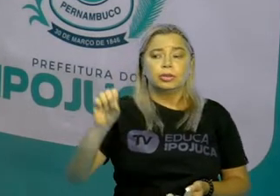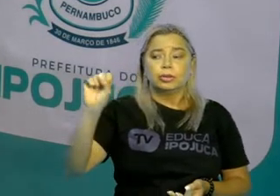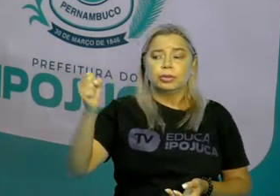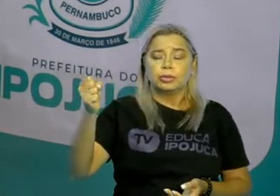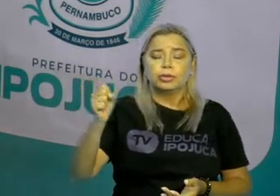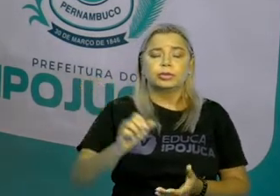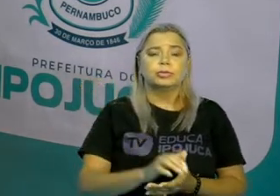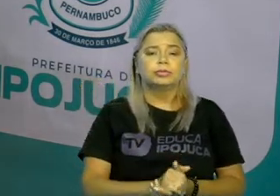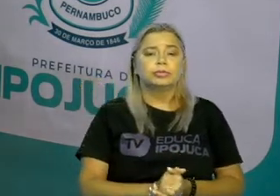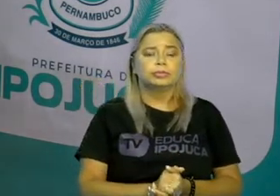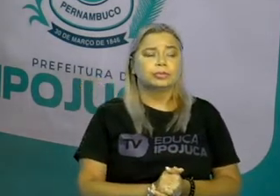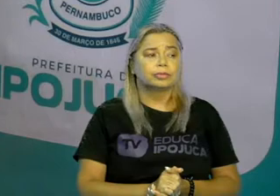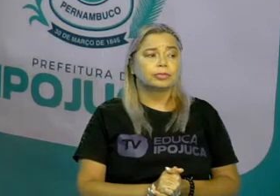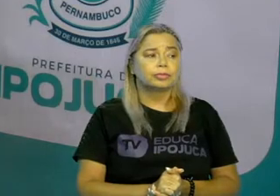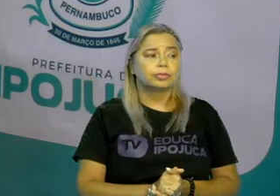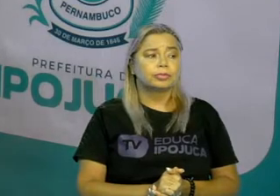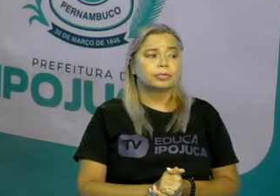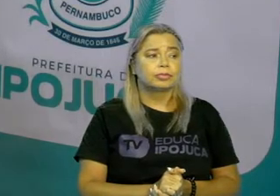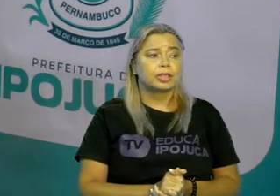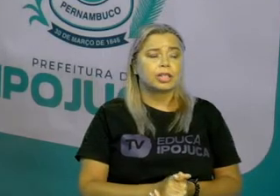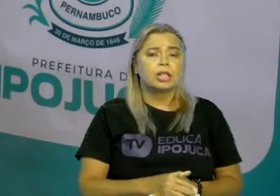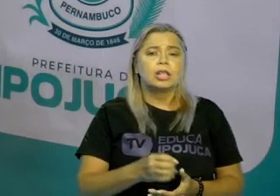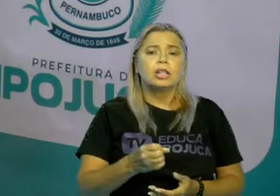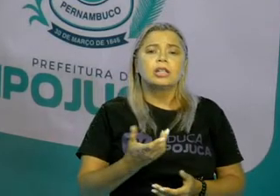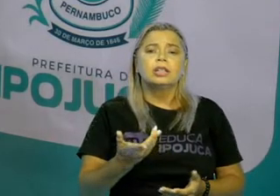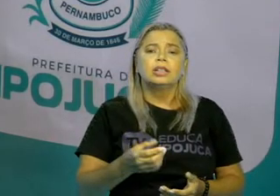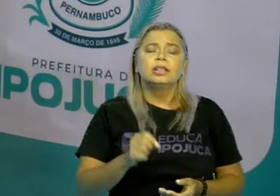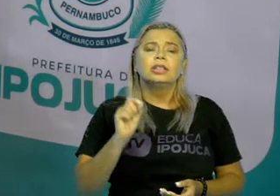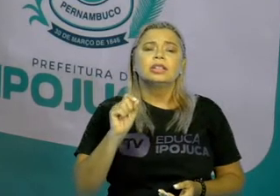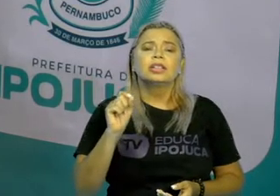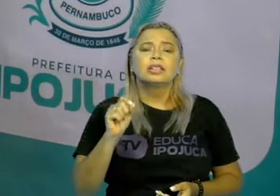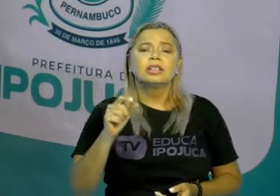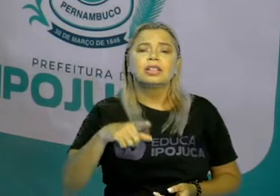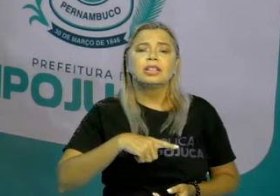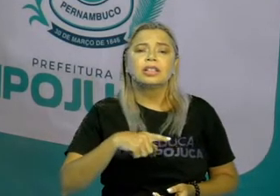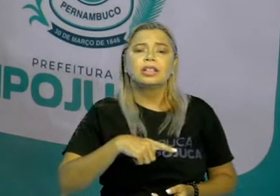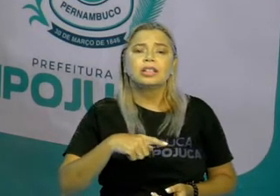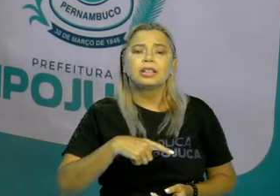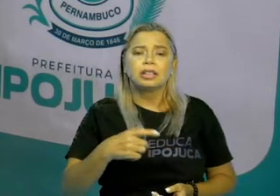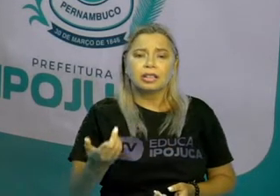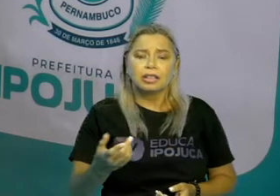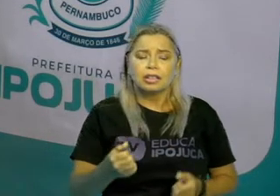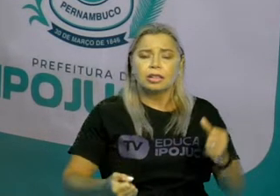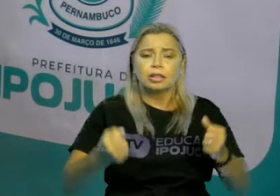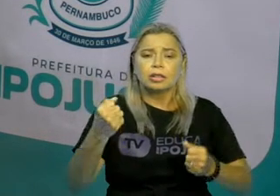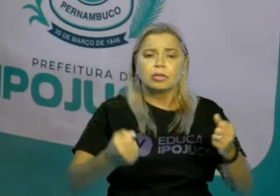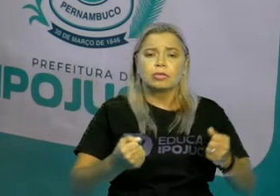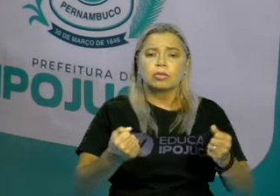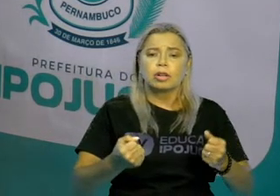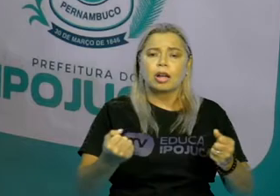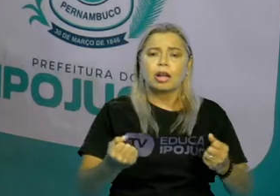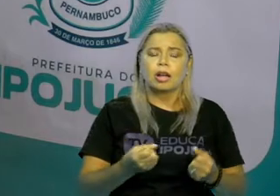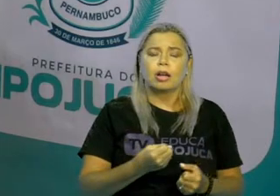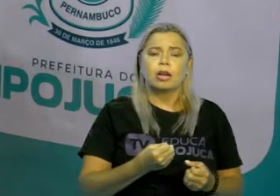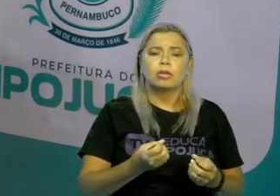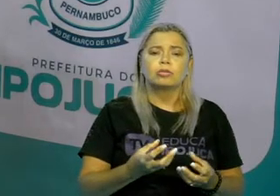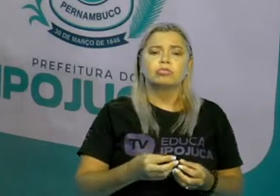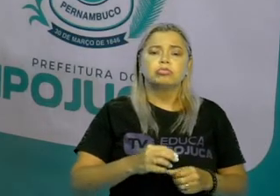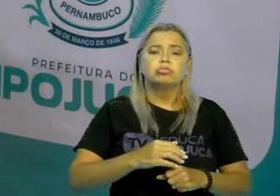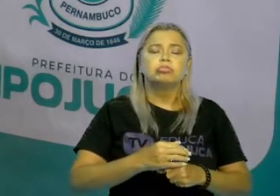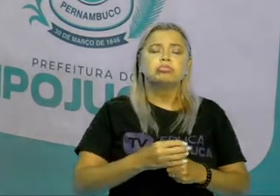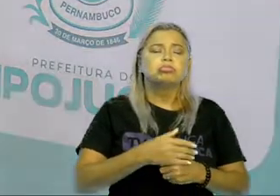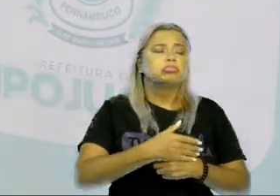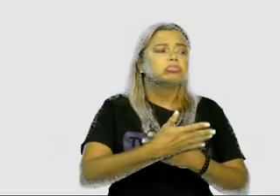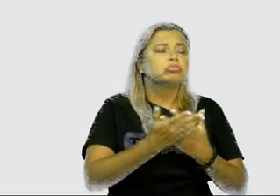8. Quem é que tem a maior quantidade nesse conjunto de carros? Quem é que tem a